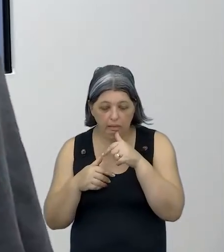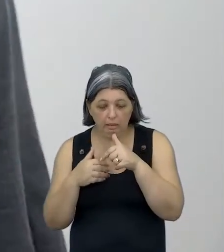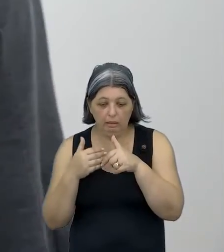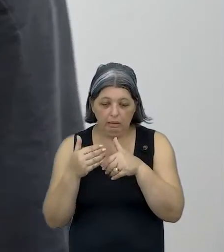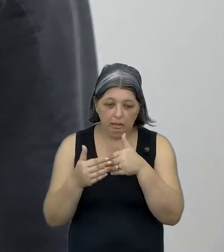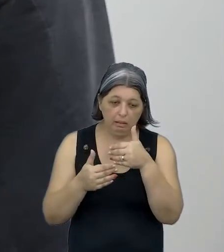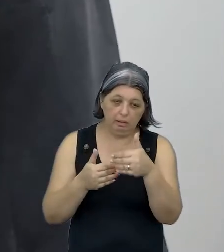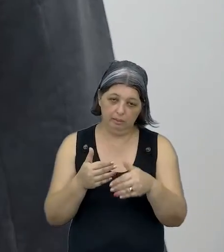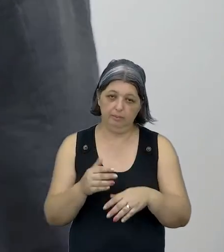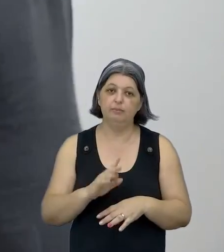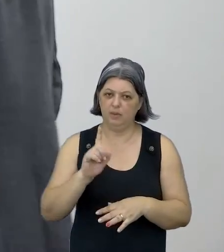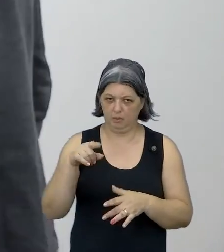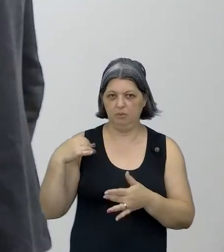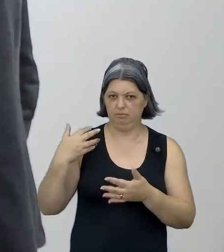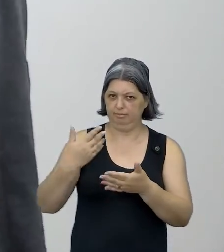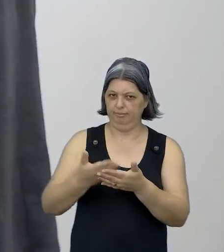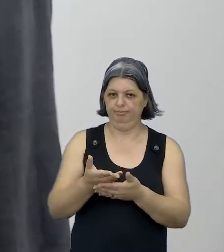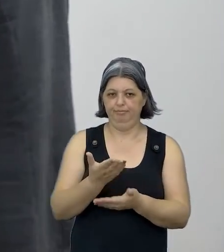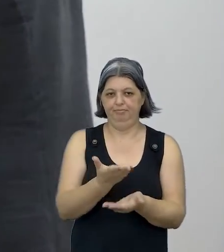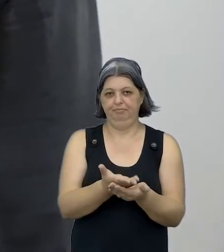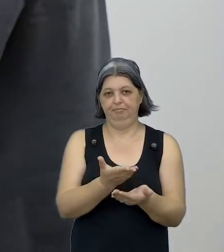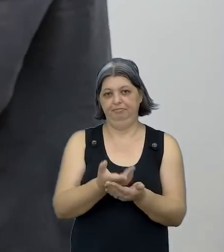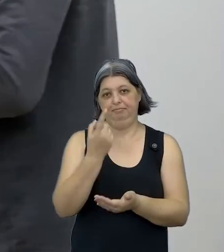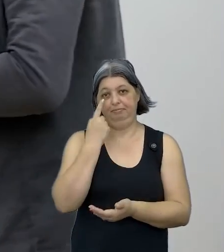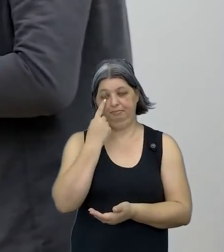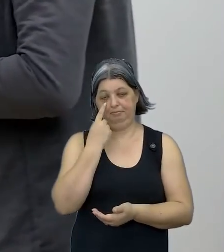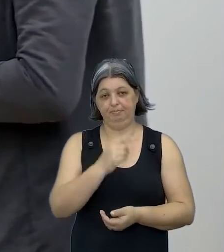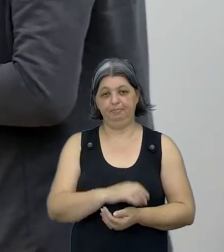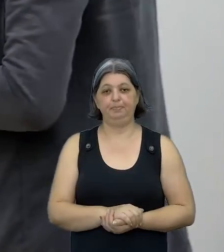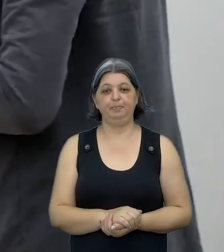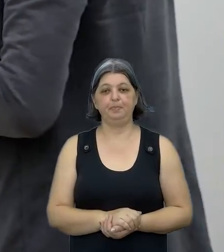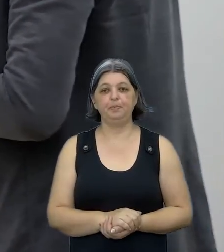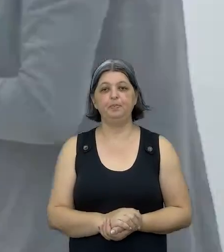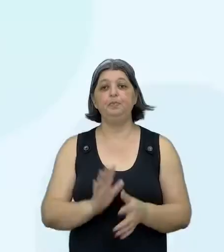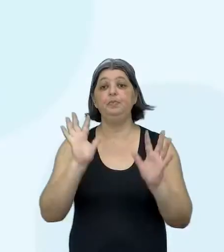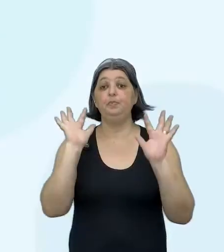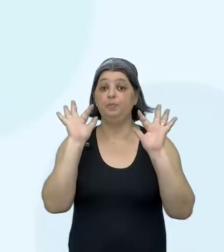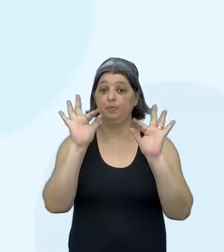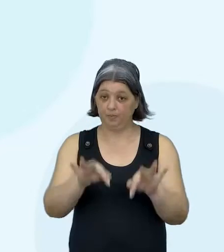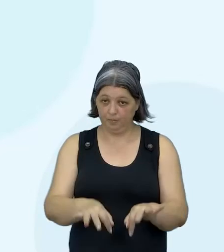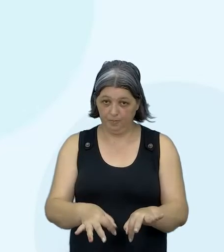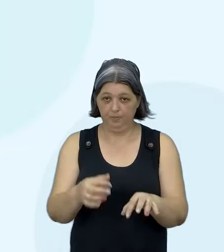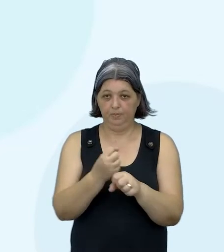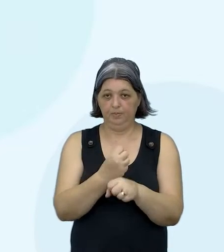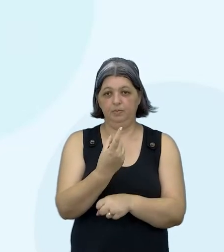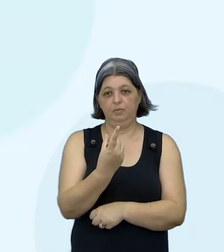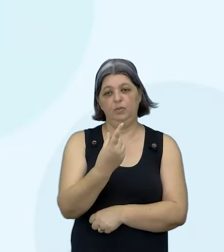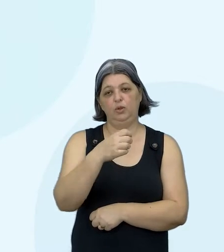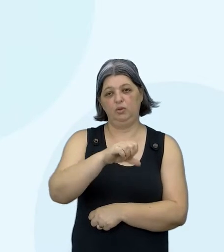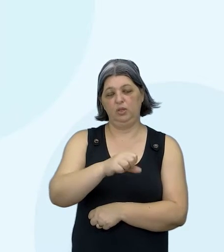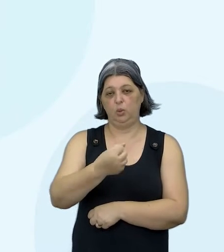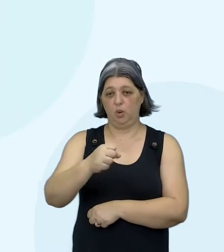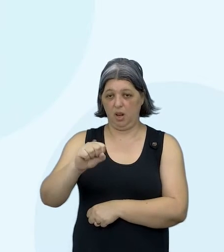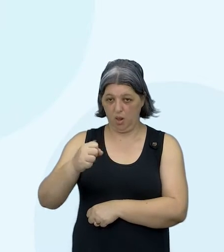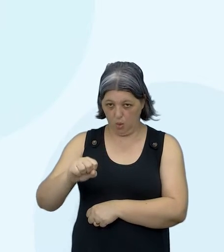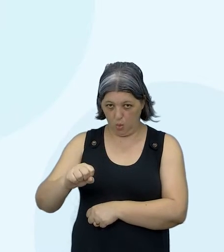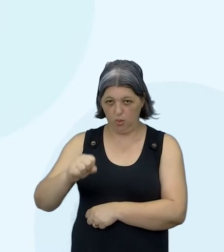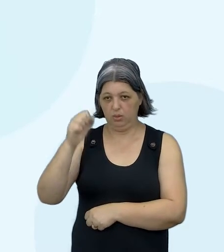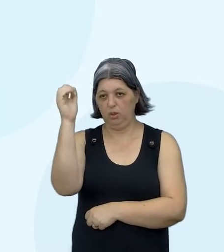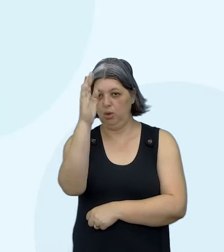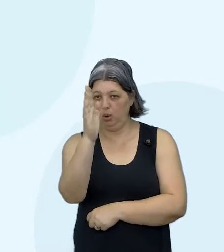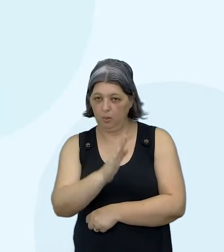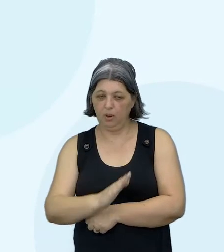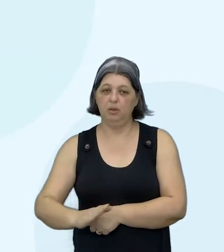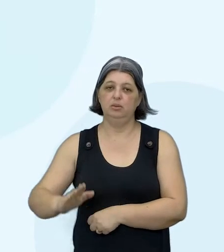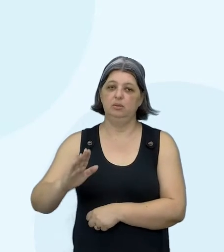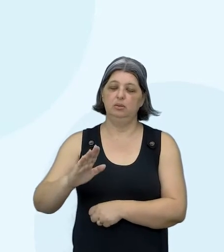no curso da aula. Gente, finalmente, em 1988, o Brasil é